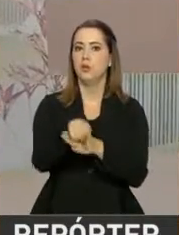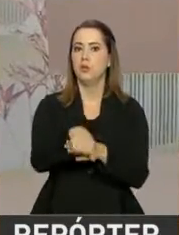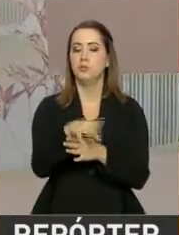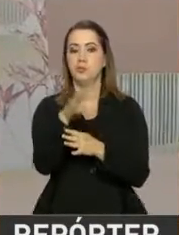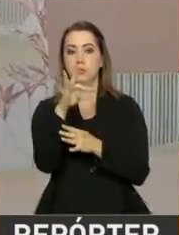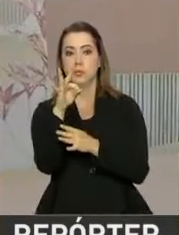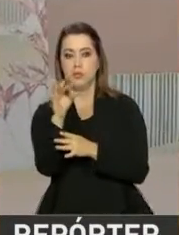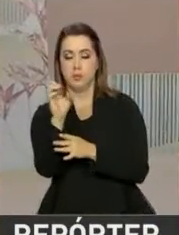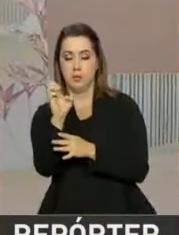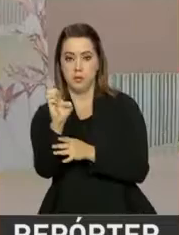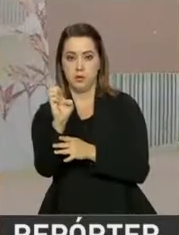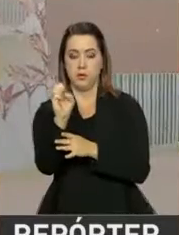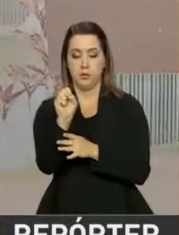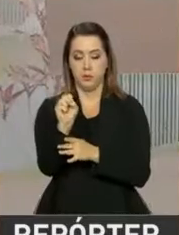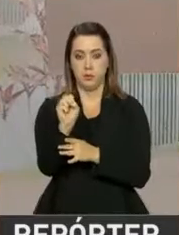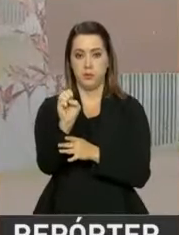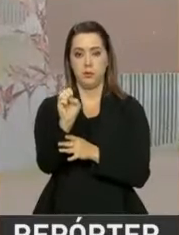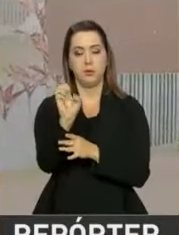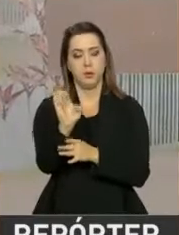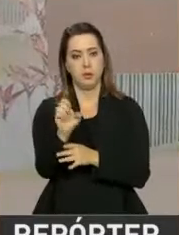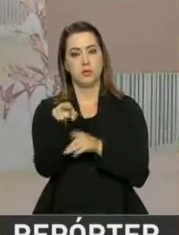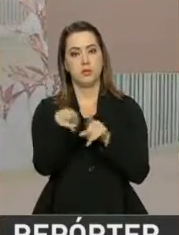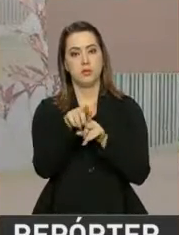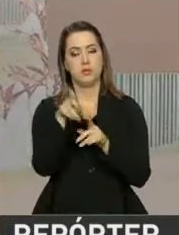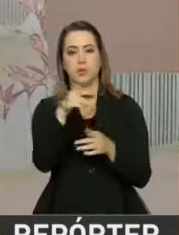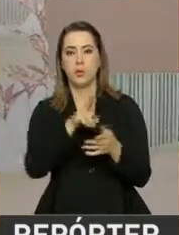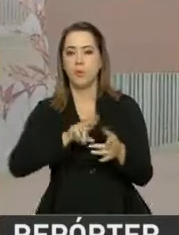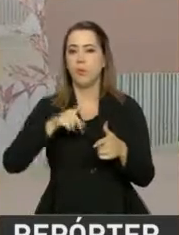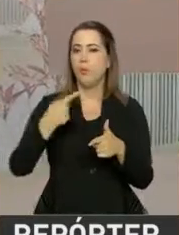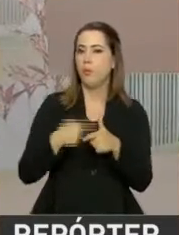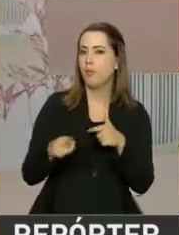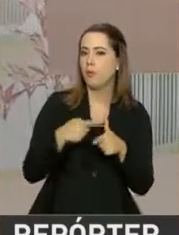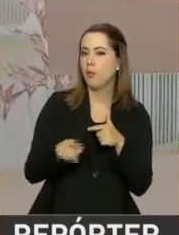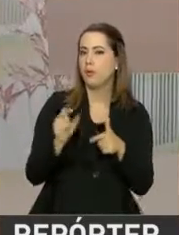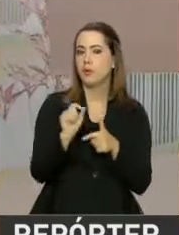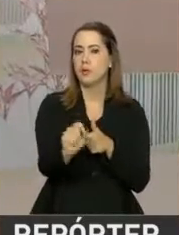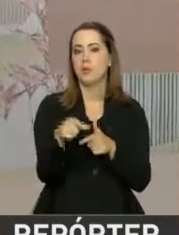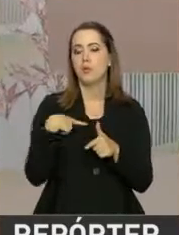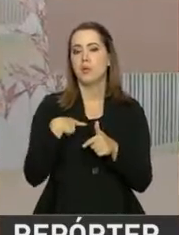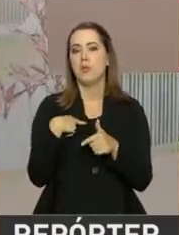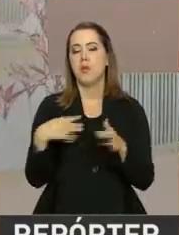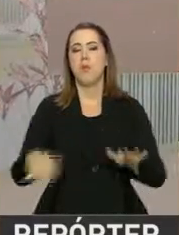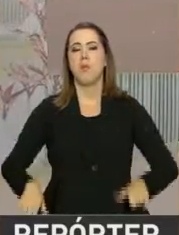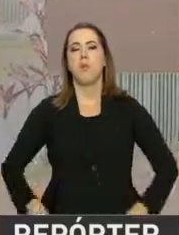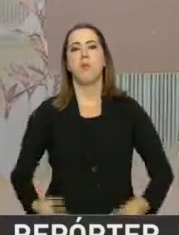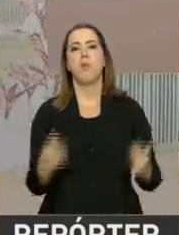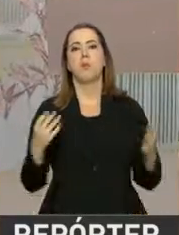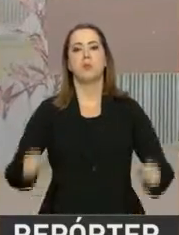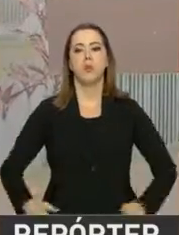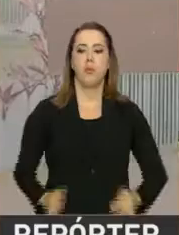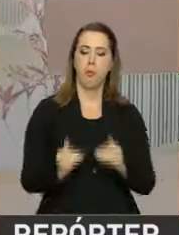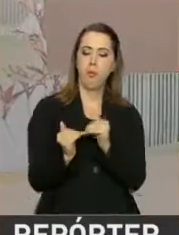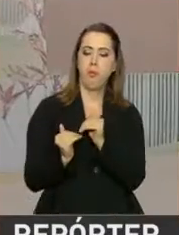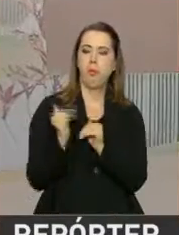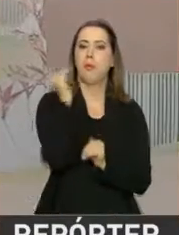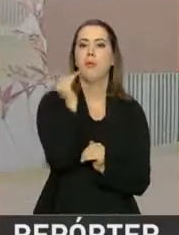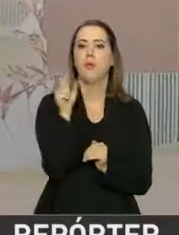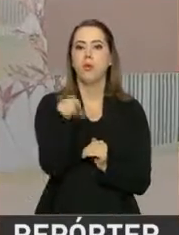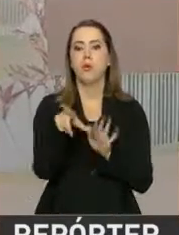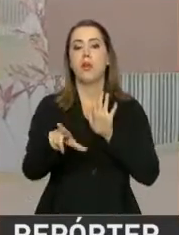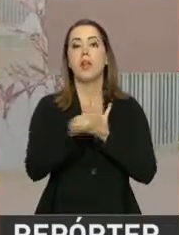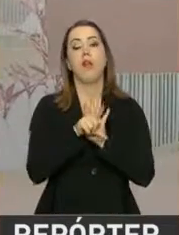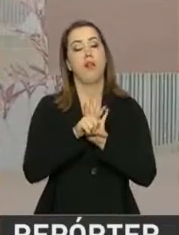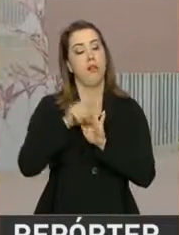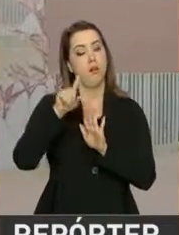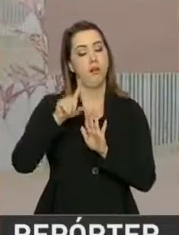tribunal na qualificação de indícios que caracterizem por exemplo despesas de campanha sem valores superiores ao